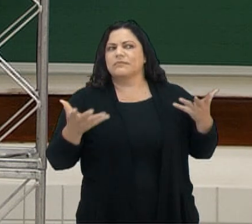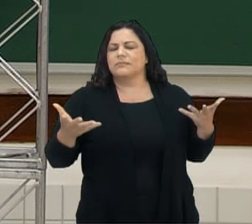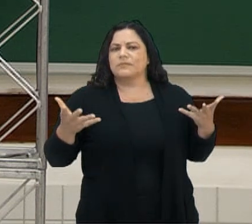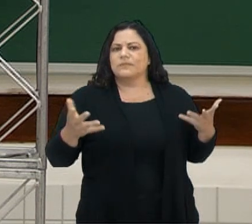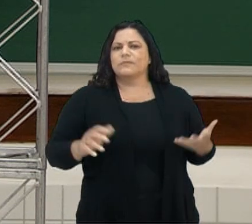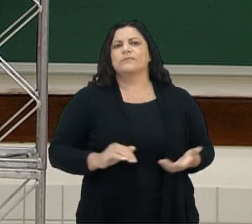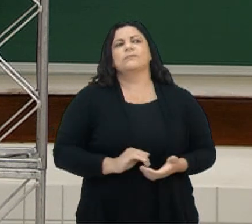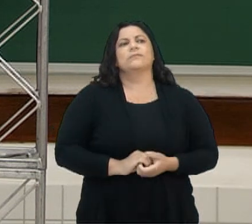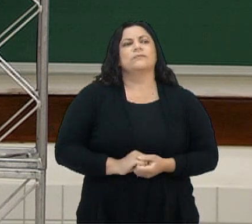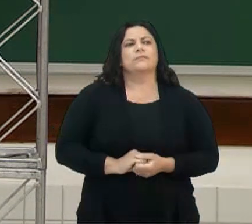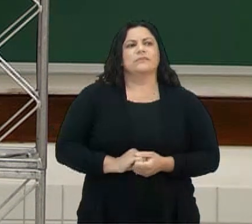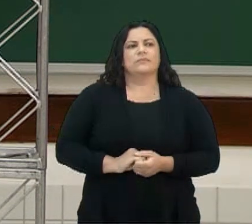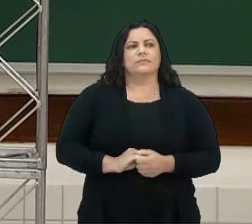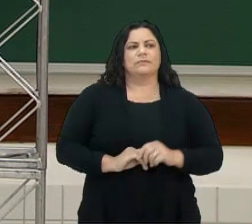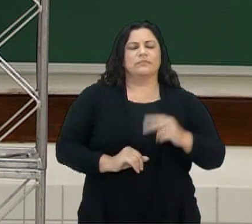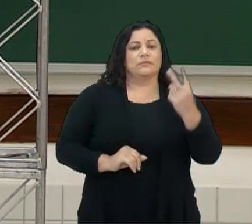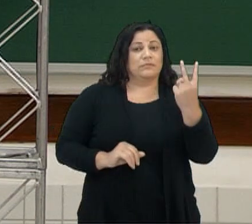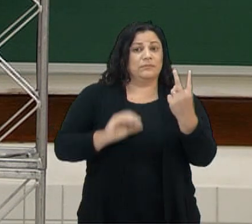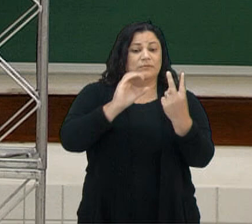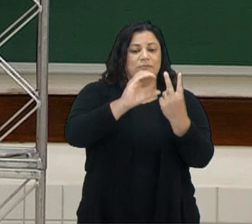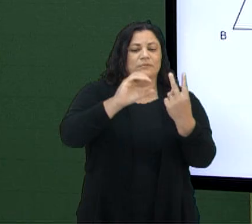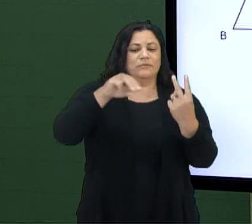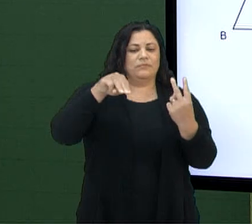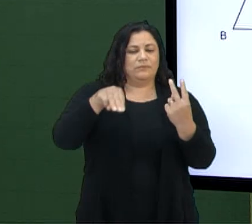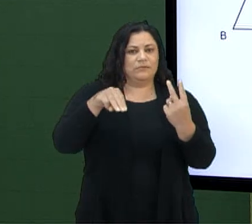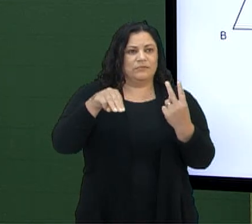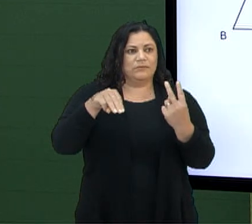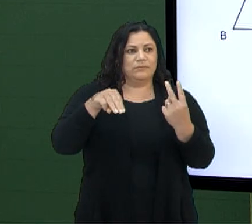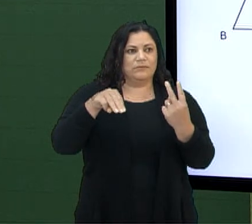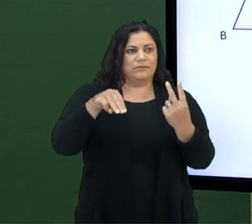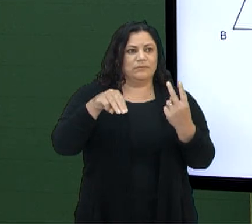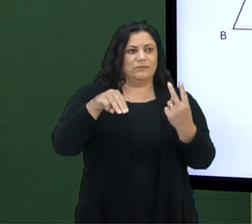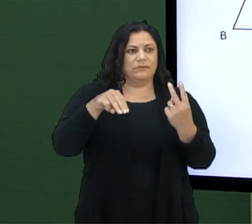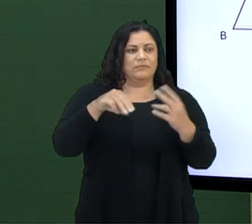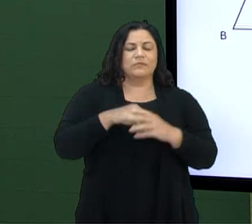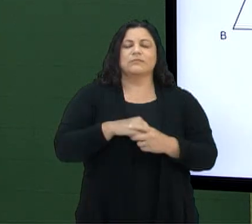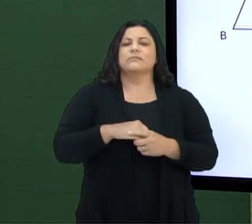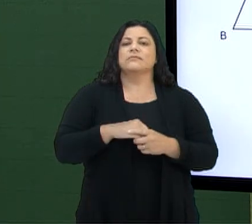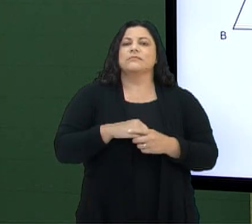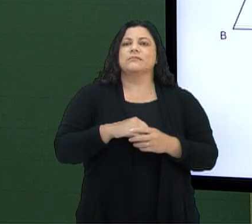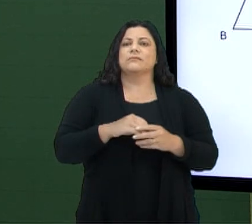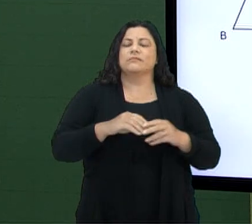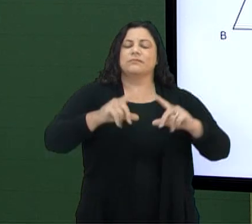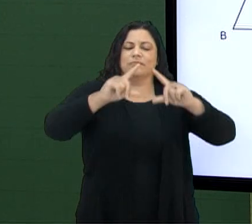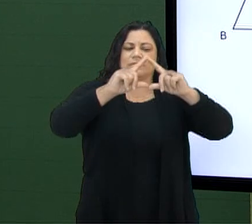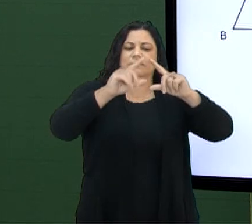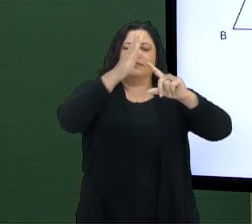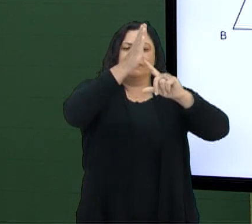triângulo era 2 centímetros, a altura aqui no meio